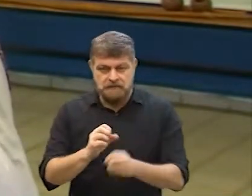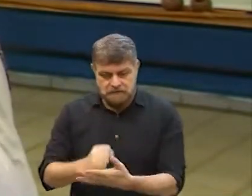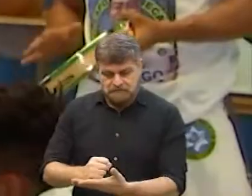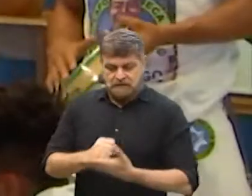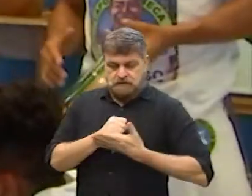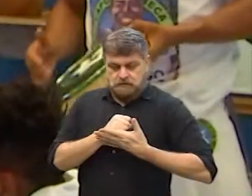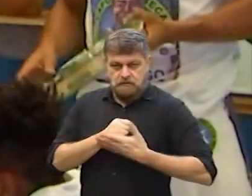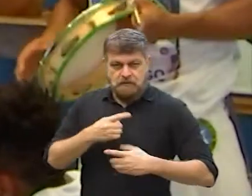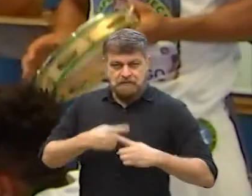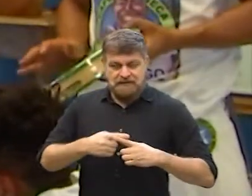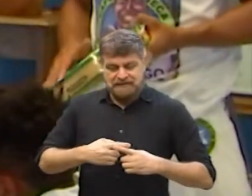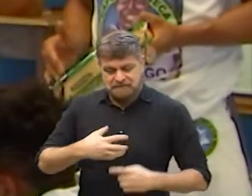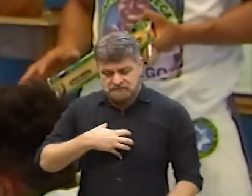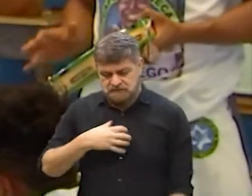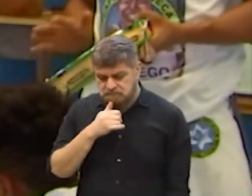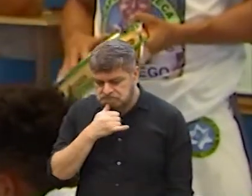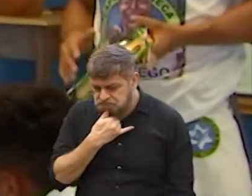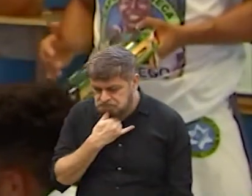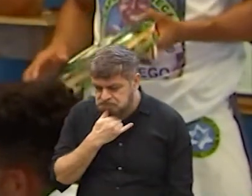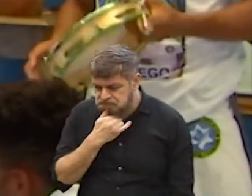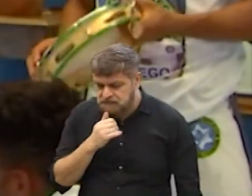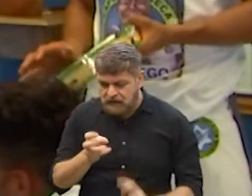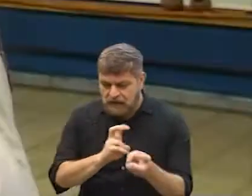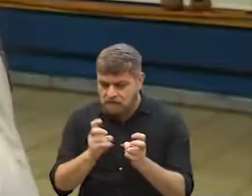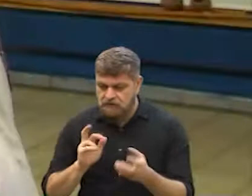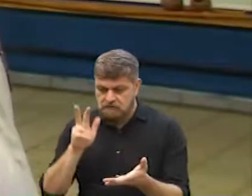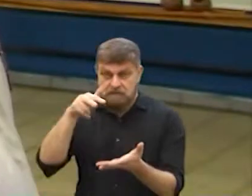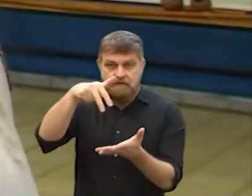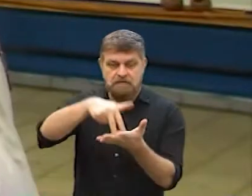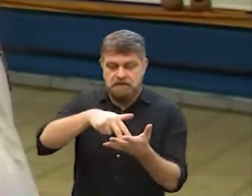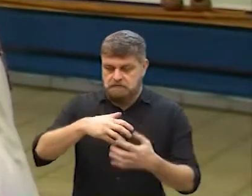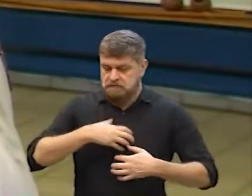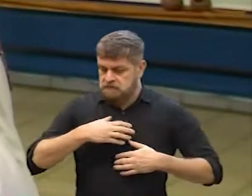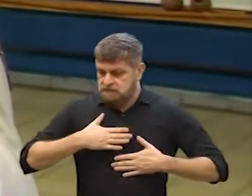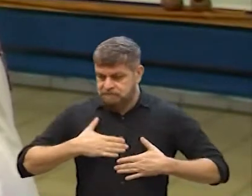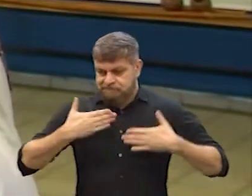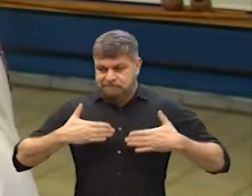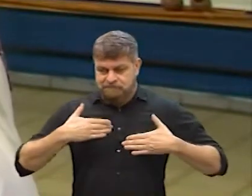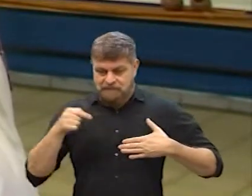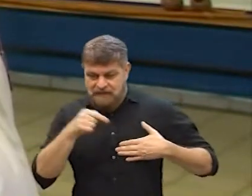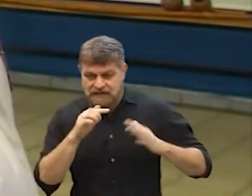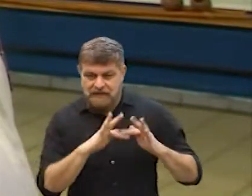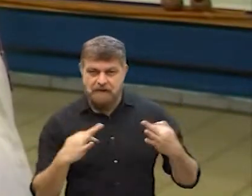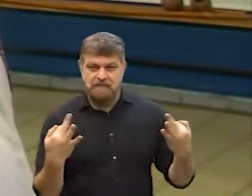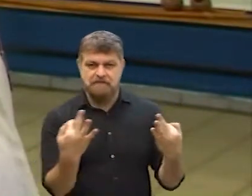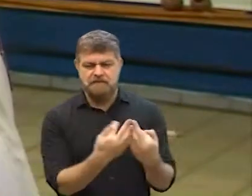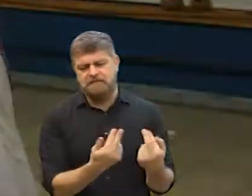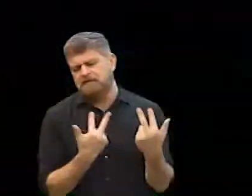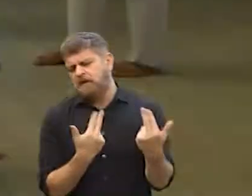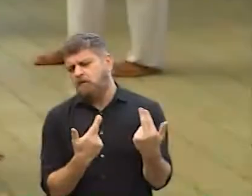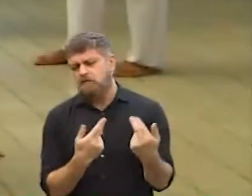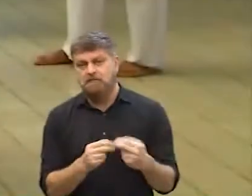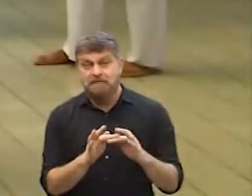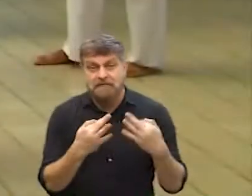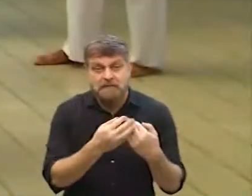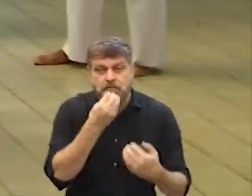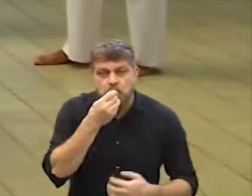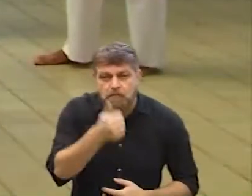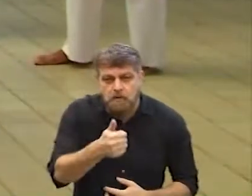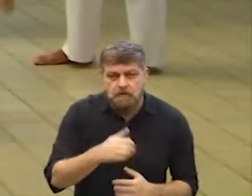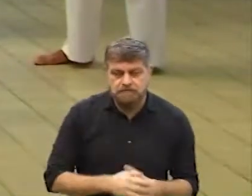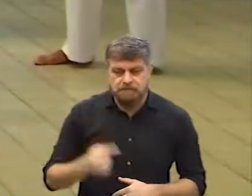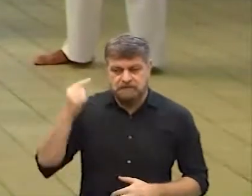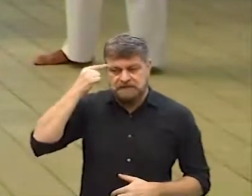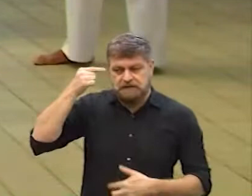bastante, porque quando eu ficava triste, eu via na capoeira e já ficava alegre, porque é uma família. E essa família é muito boa. E foi pensando